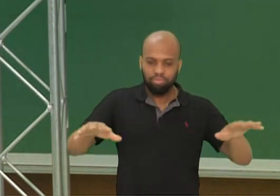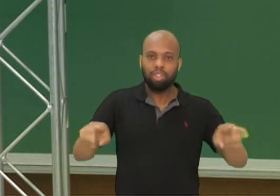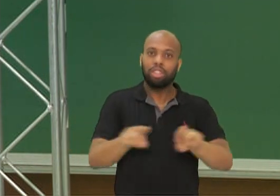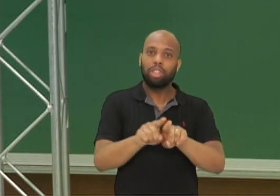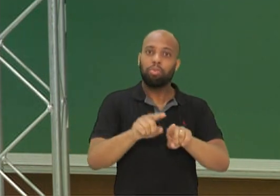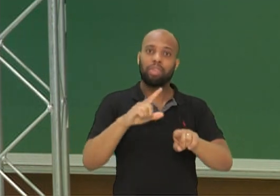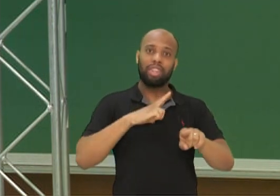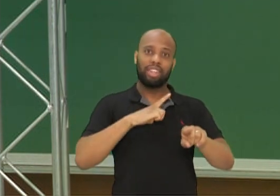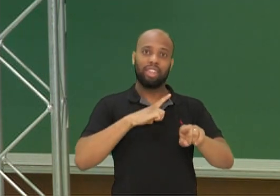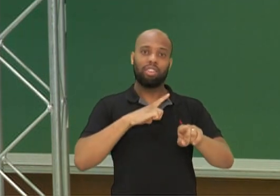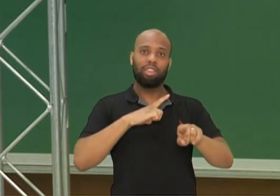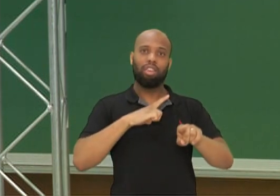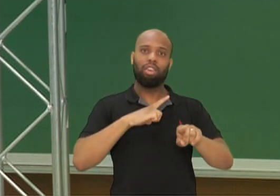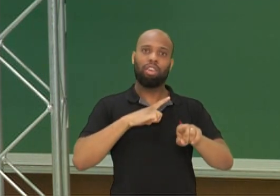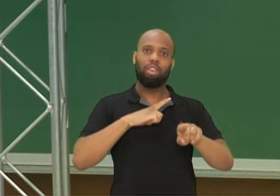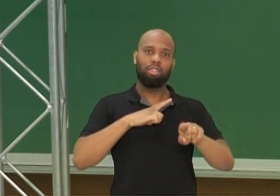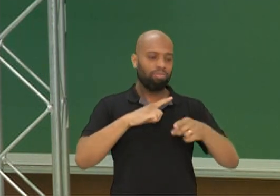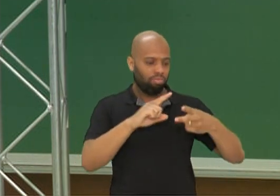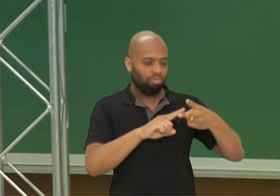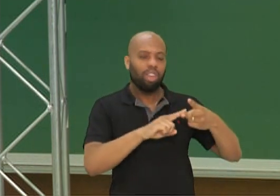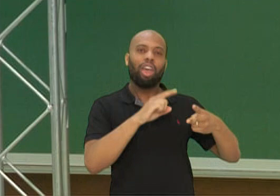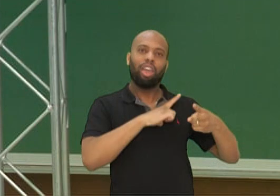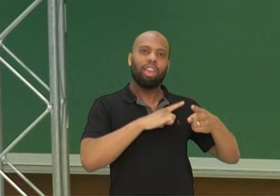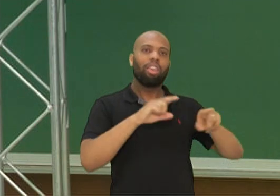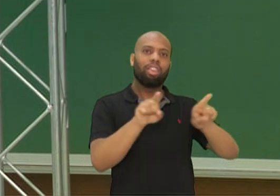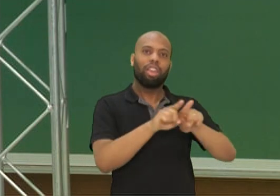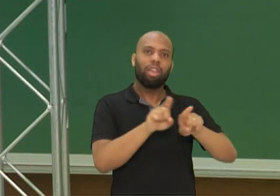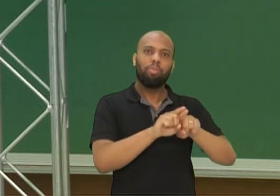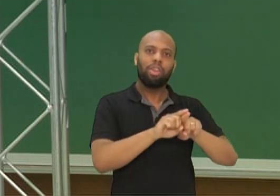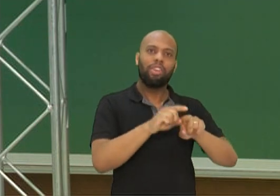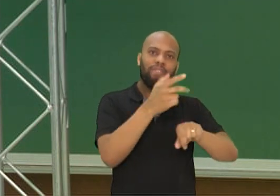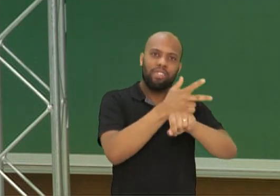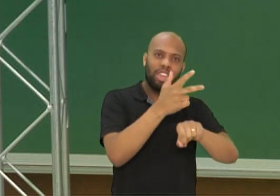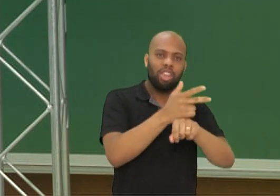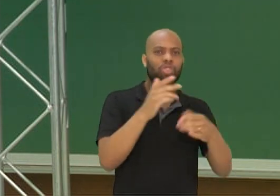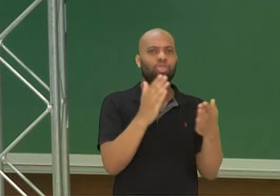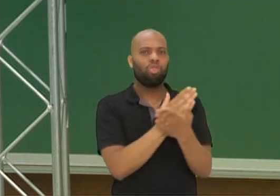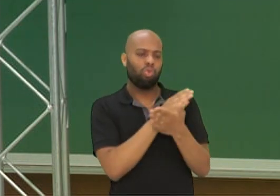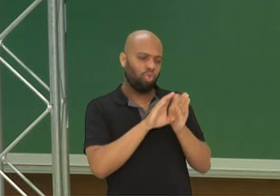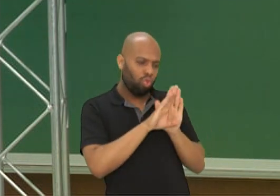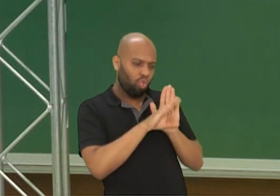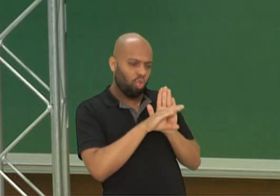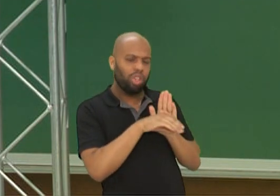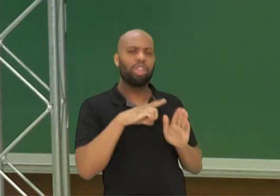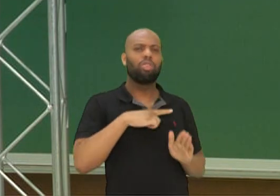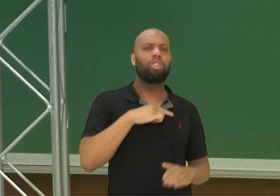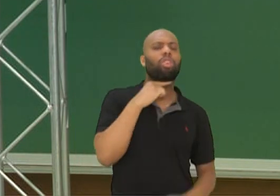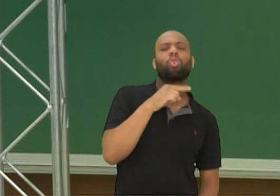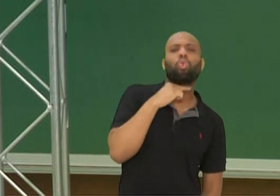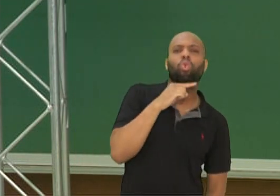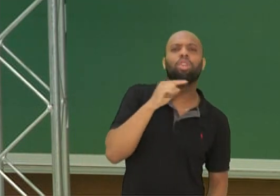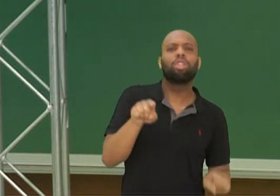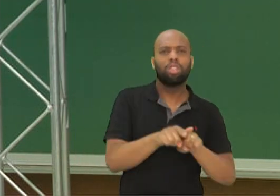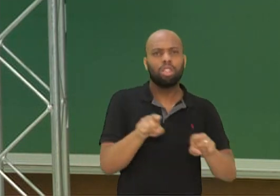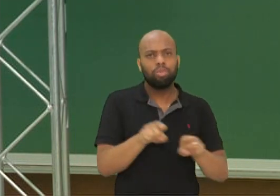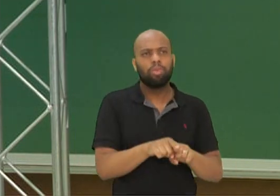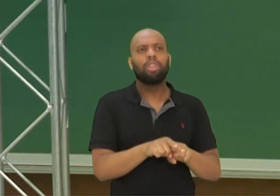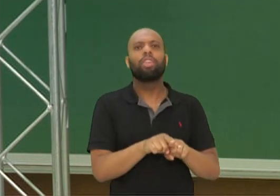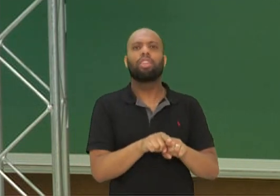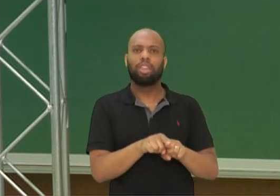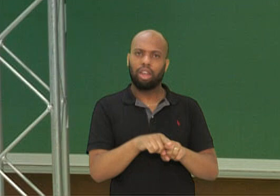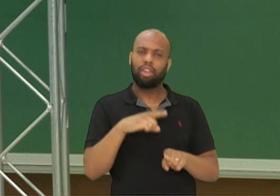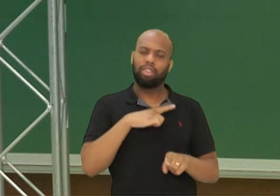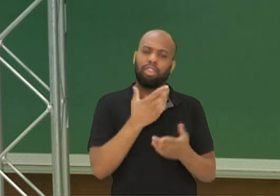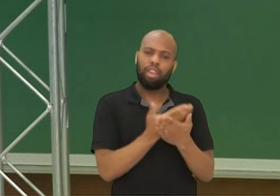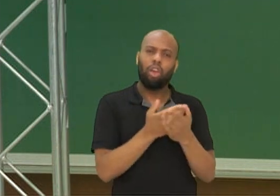também direciona você para assistir novamente algum conteúdo, um conceito que você ficou em dúvida, revisita as